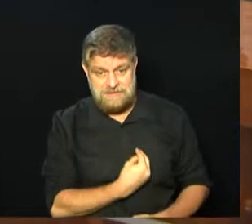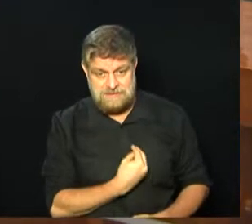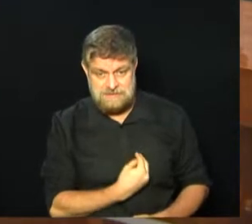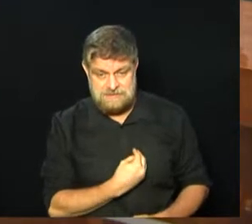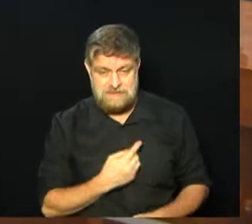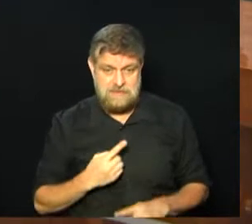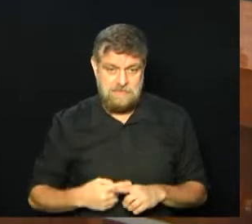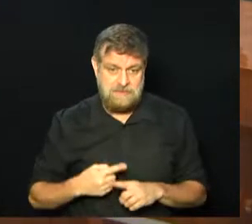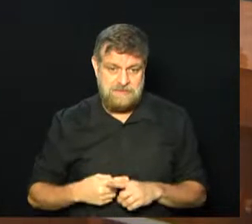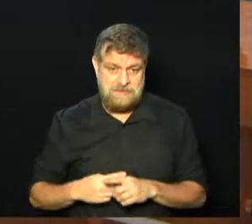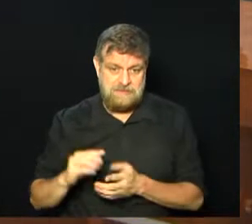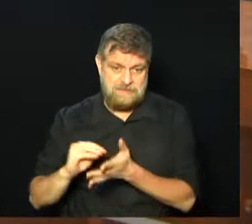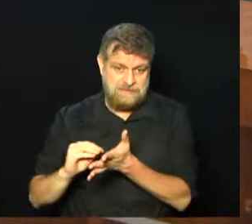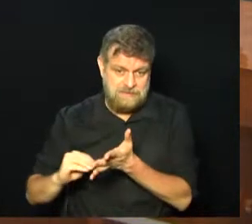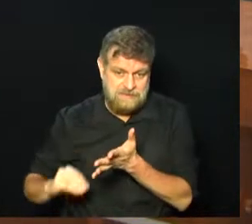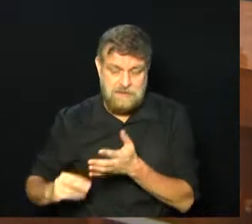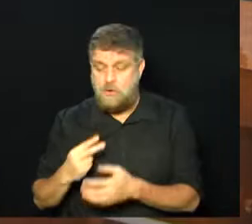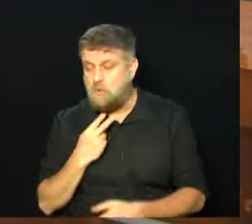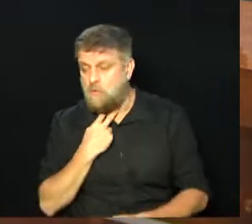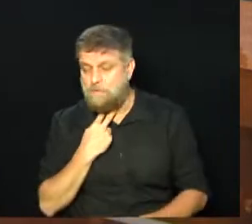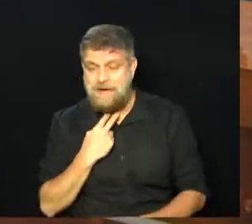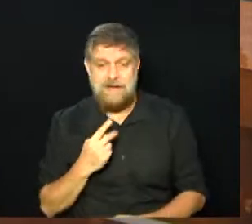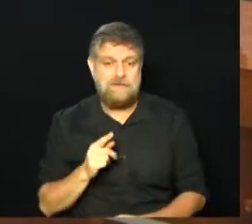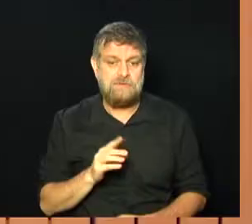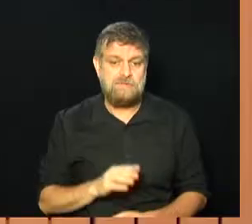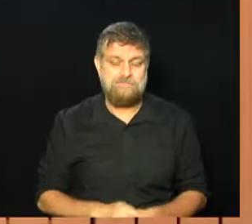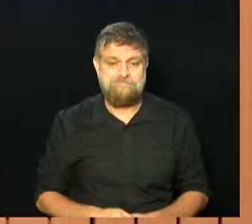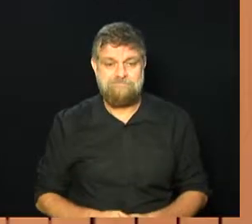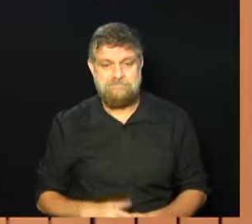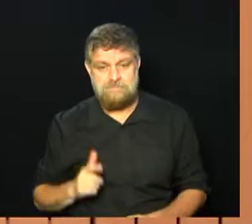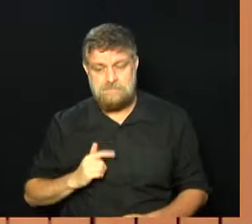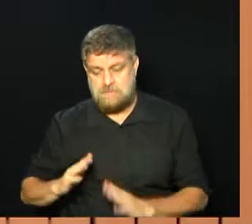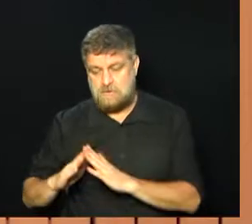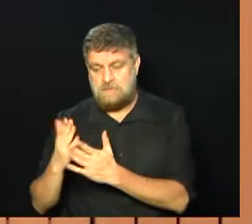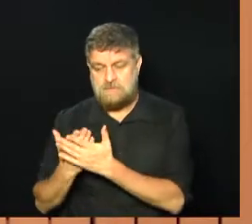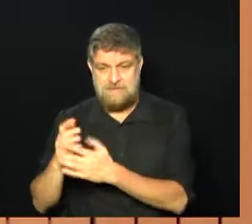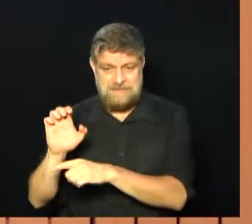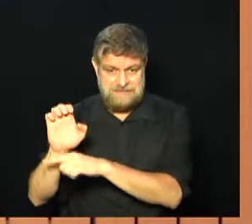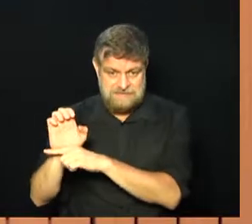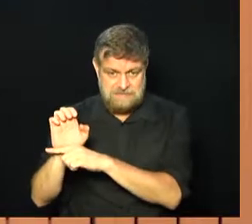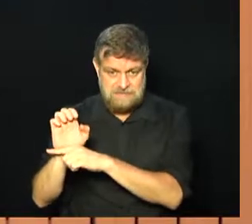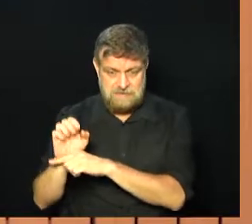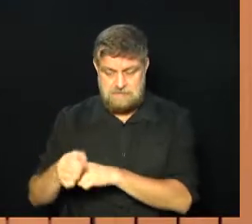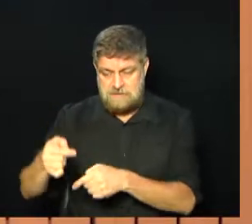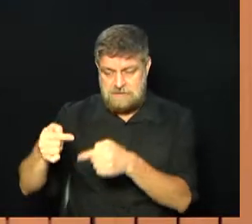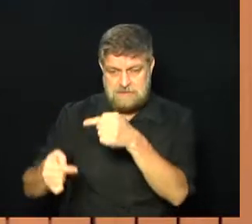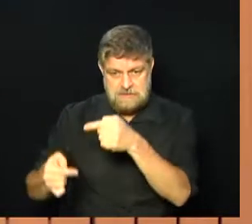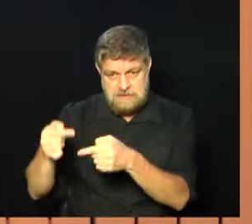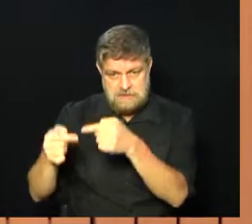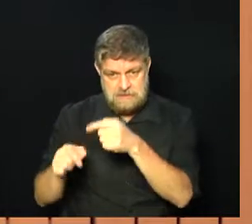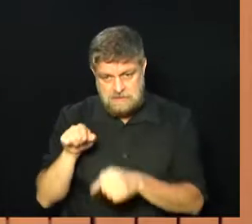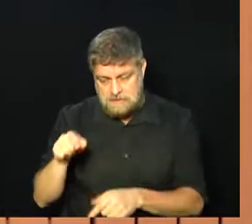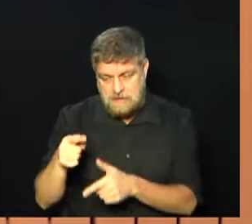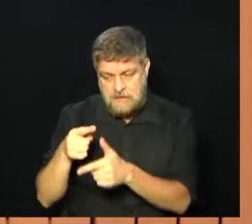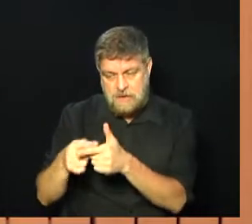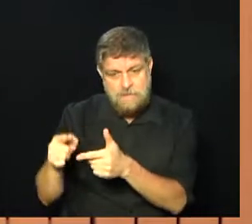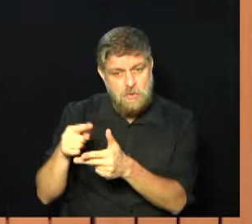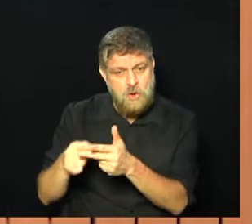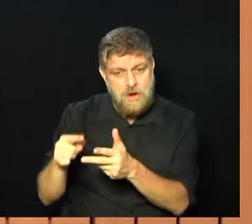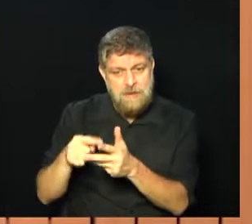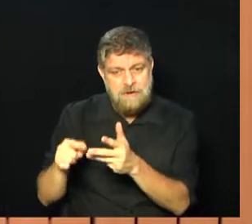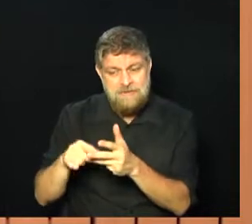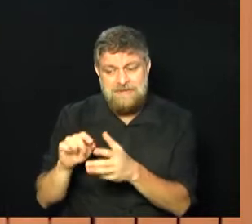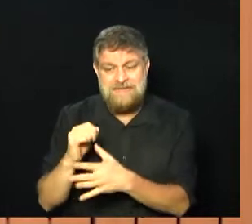uma agenda externa, numa escola estadual, discutindo aí um problema de